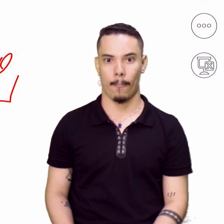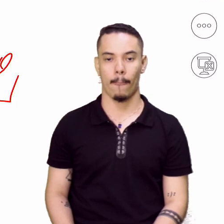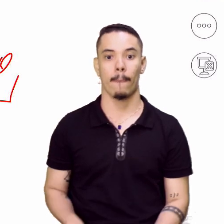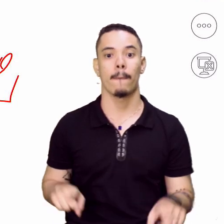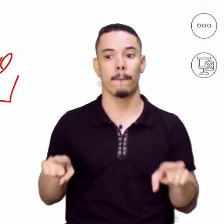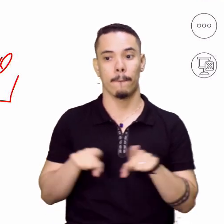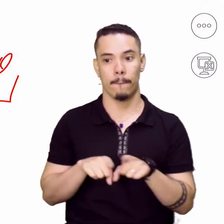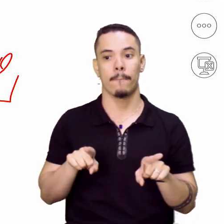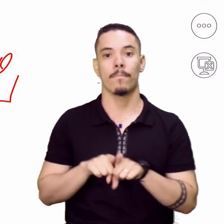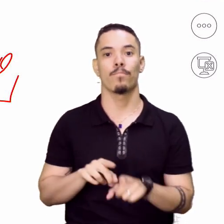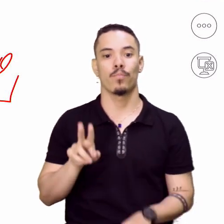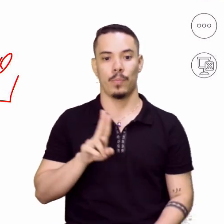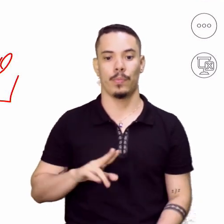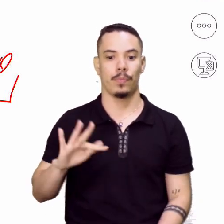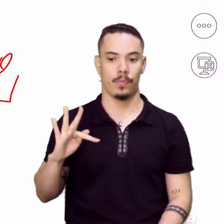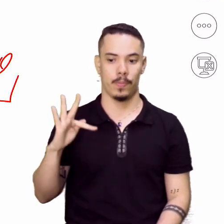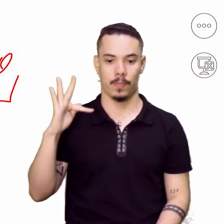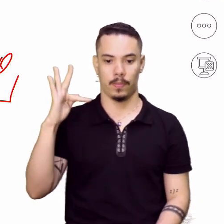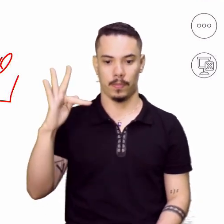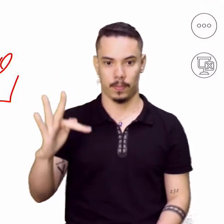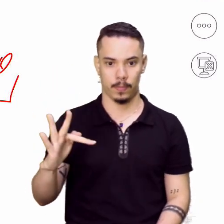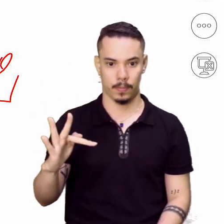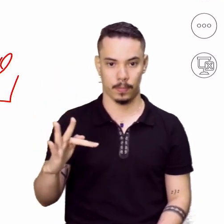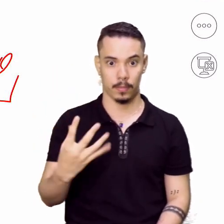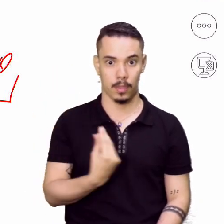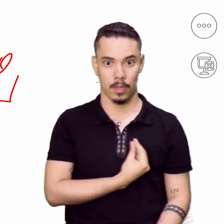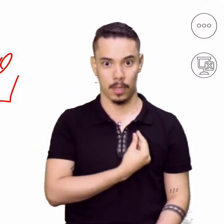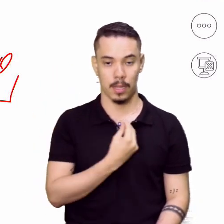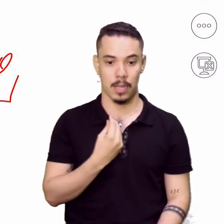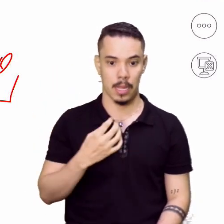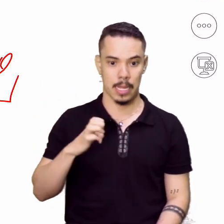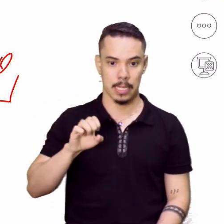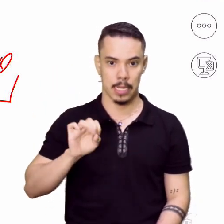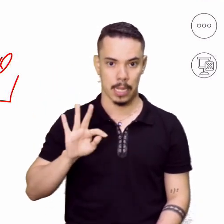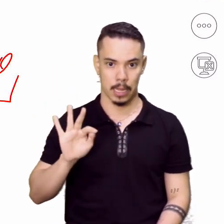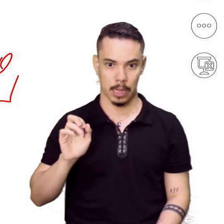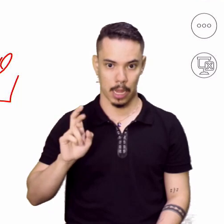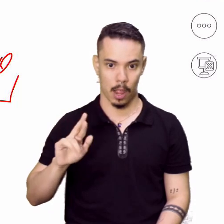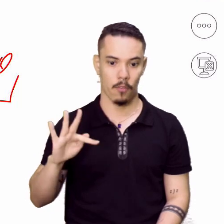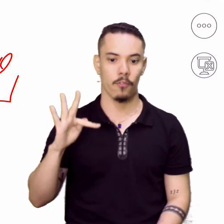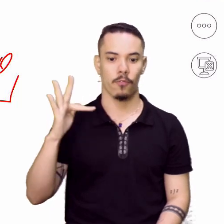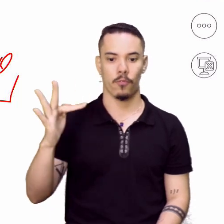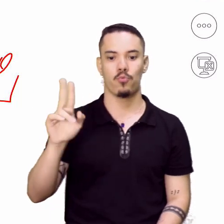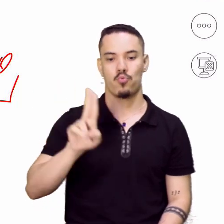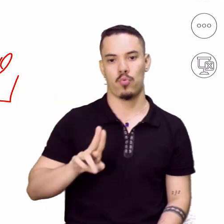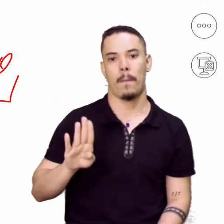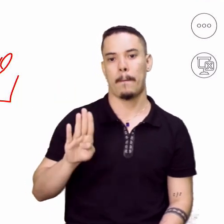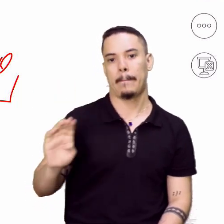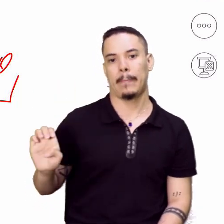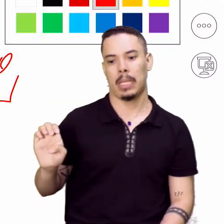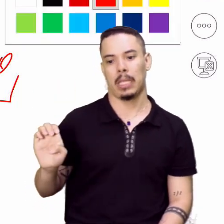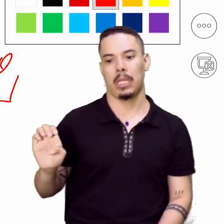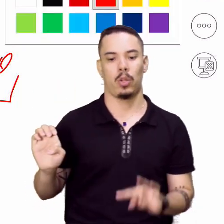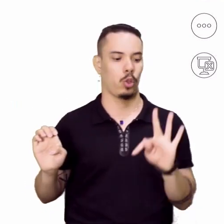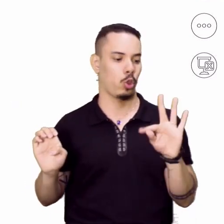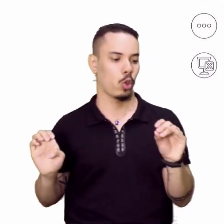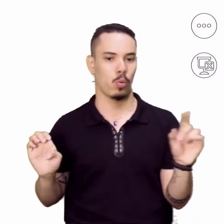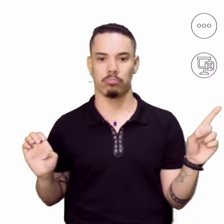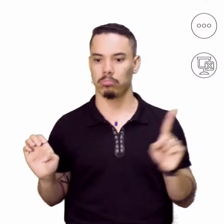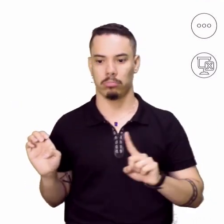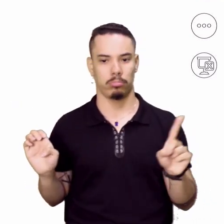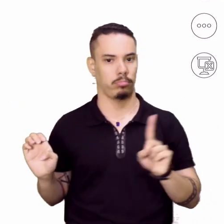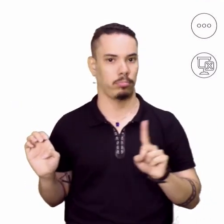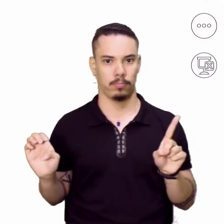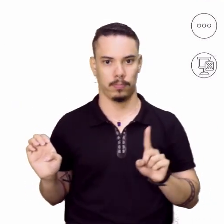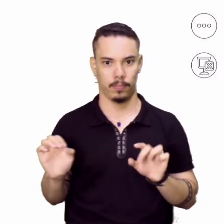futuro para quando você quiser falar seria estar no futuro tu vai usar o b não vai ter forma para o